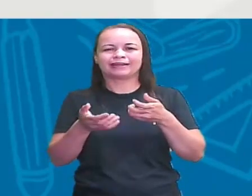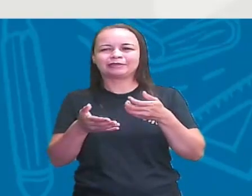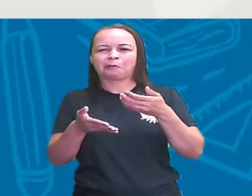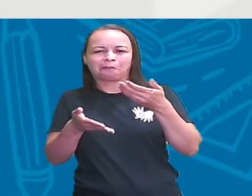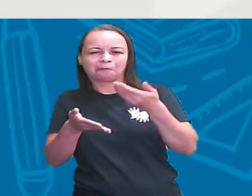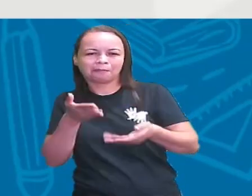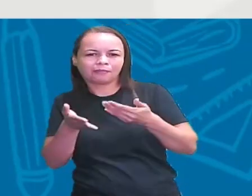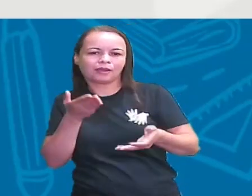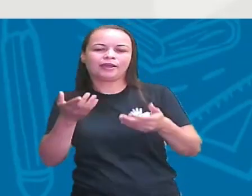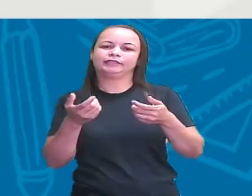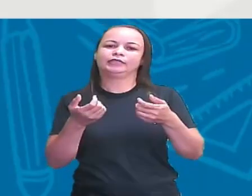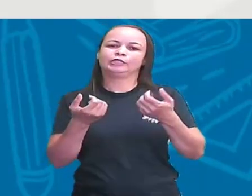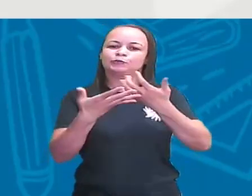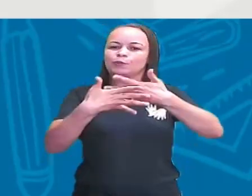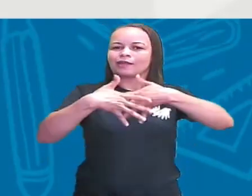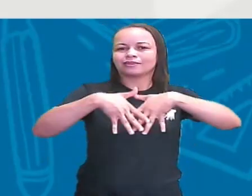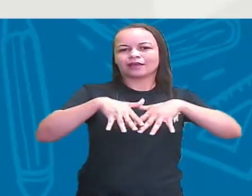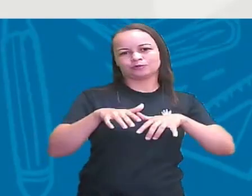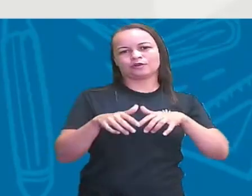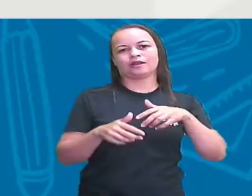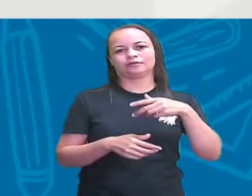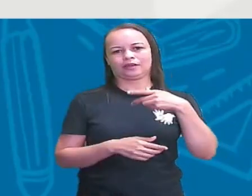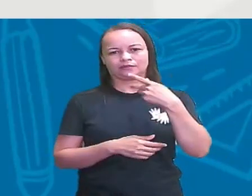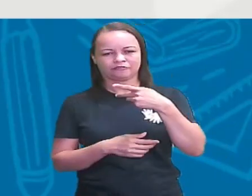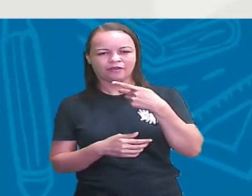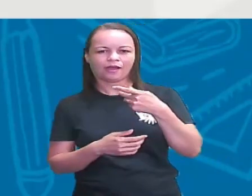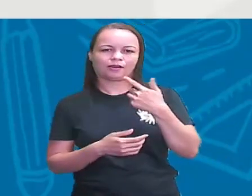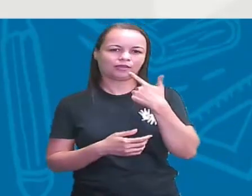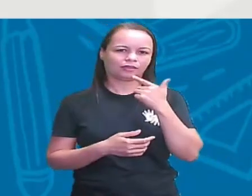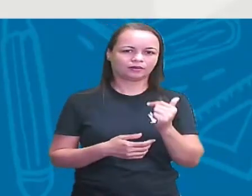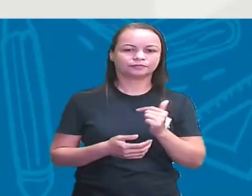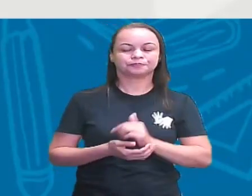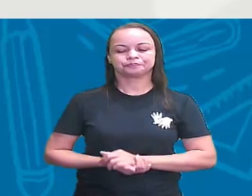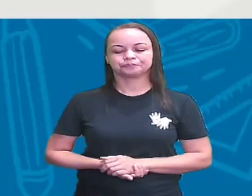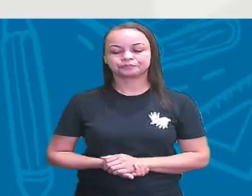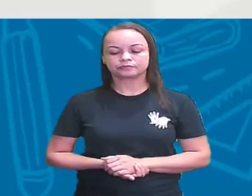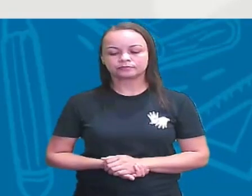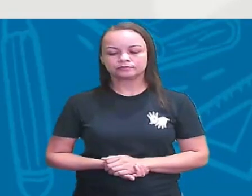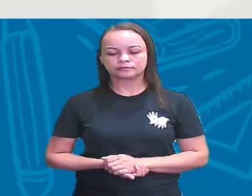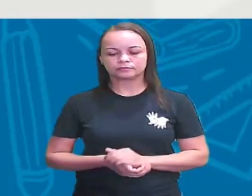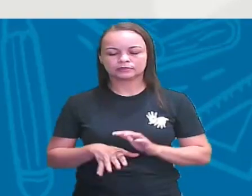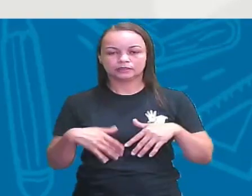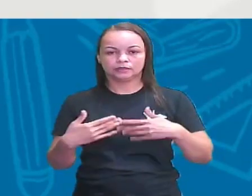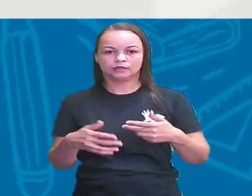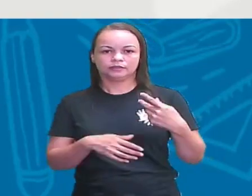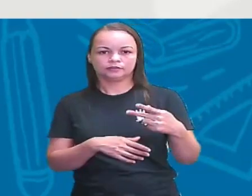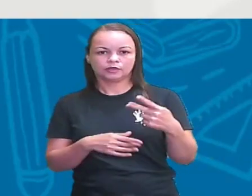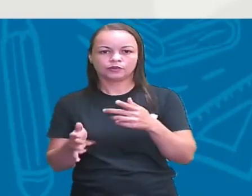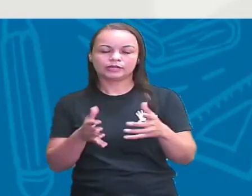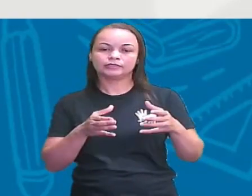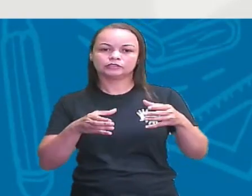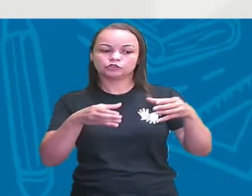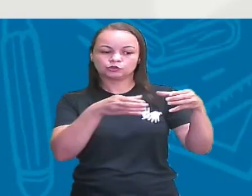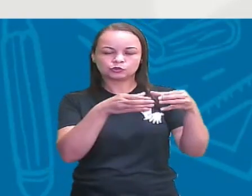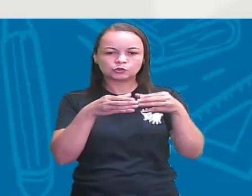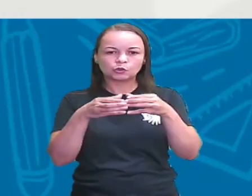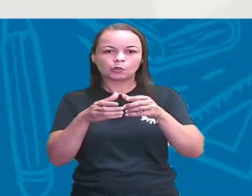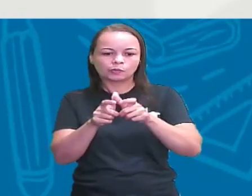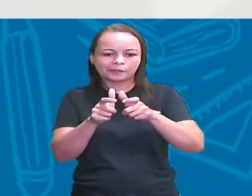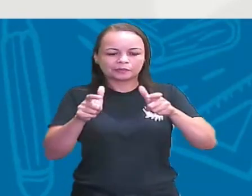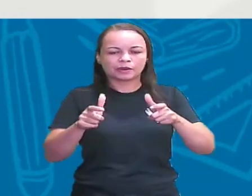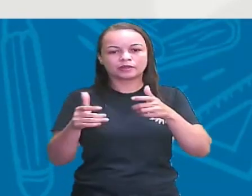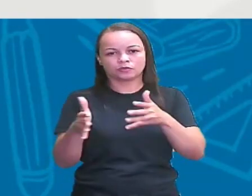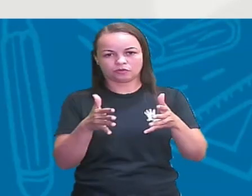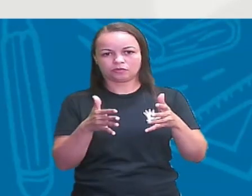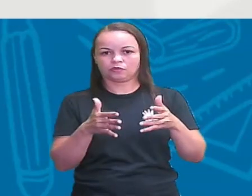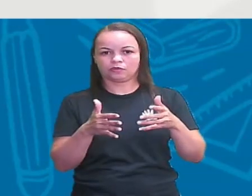Perdendo aí, digamos, a naturalidade, ok? Então, olha só, as variações linguísticas ligadas a grupos de maior poder